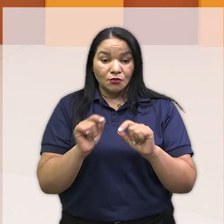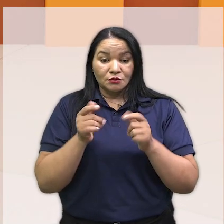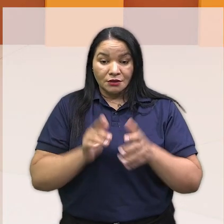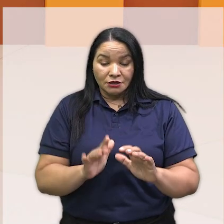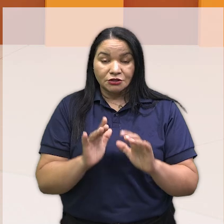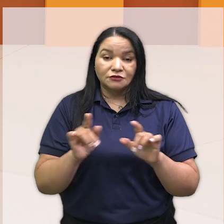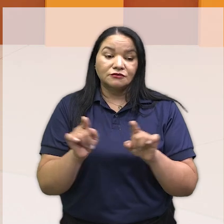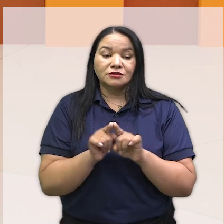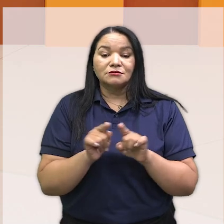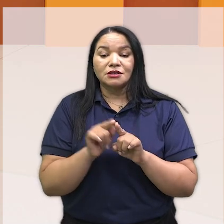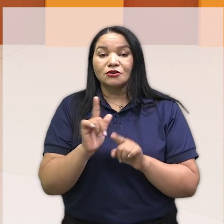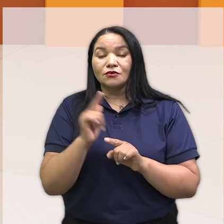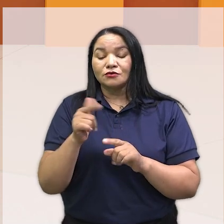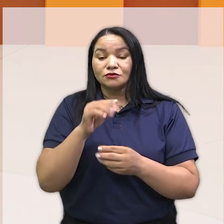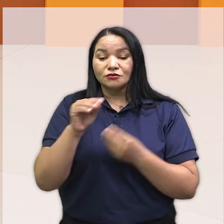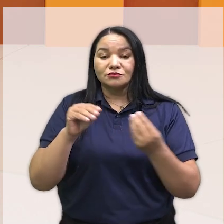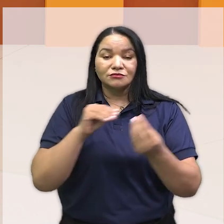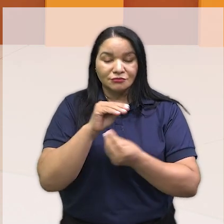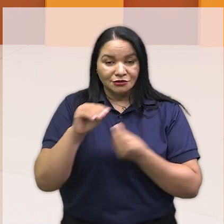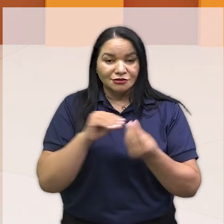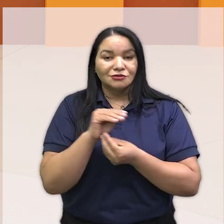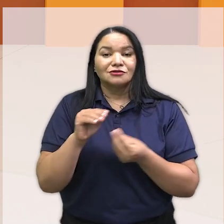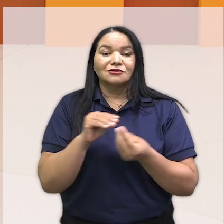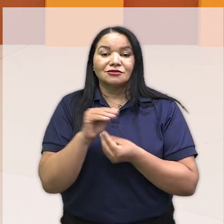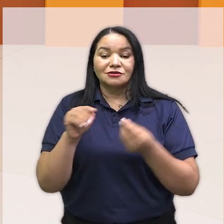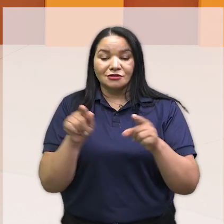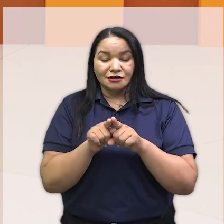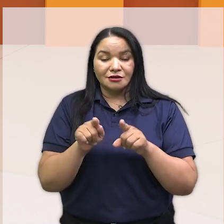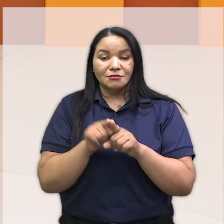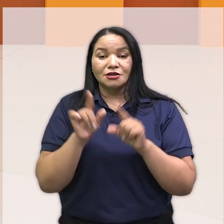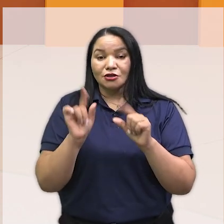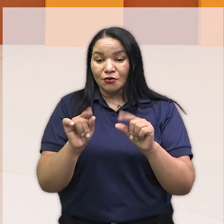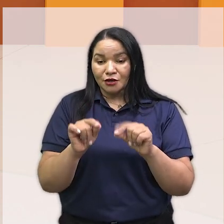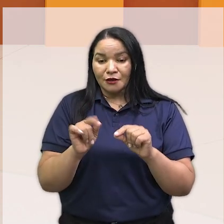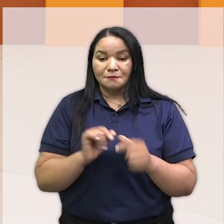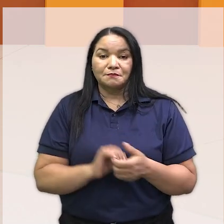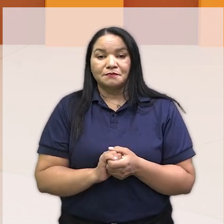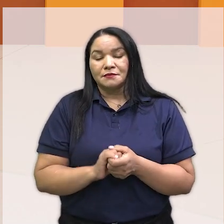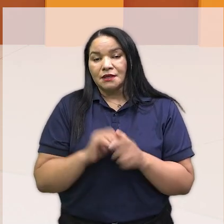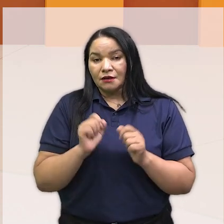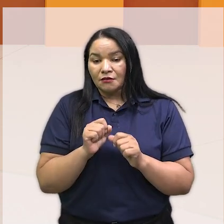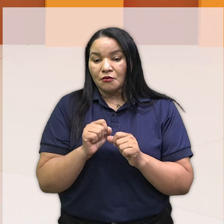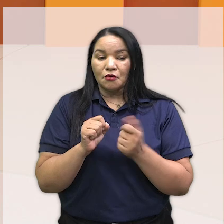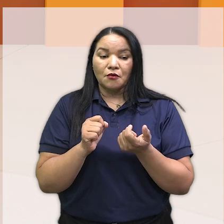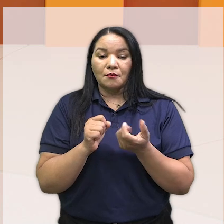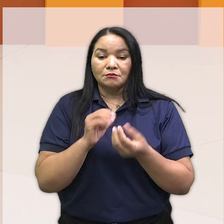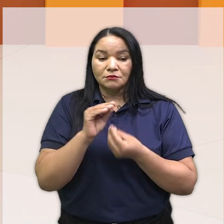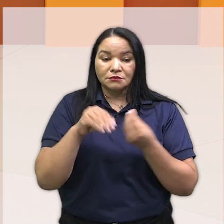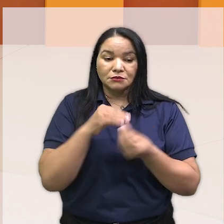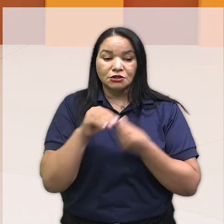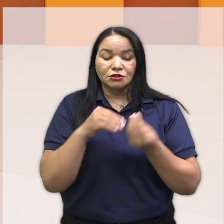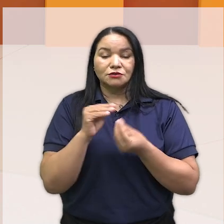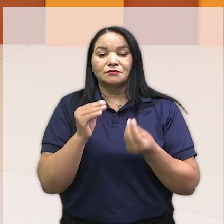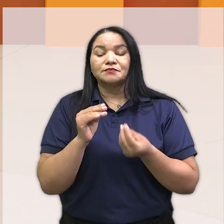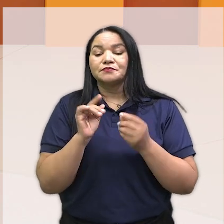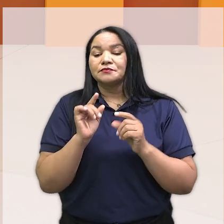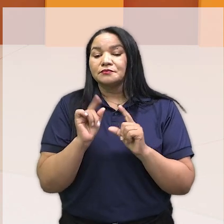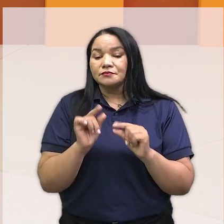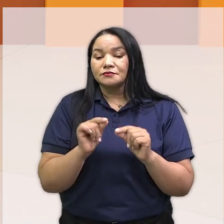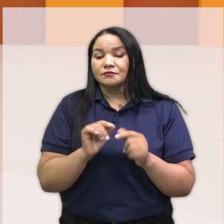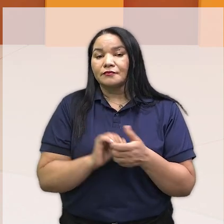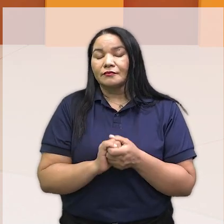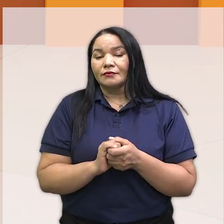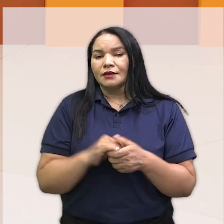teremos quem? Os mestiços, né? Que vão ser indivíduos de ascendência mista, tá? Agora,